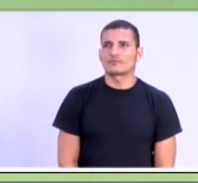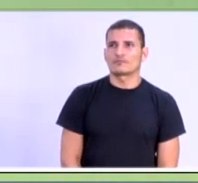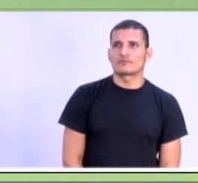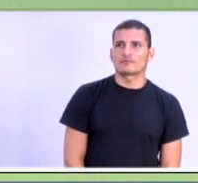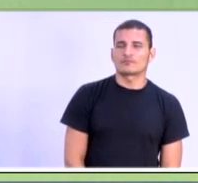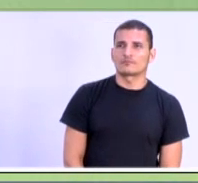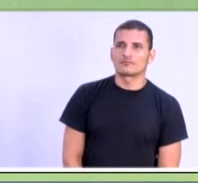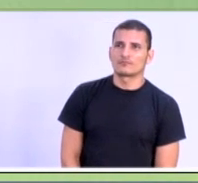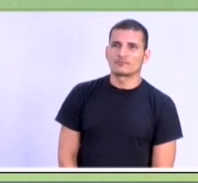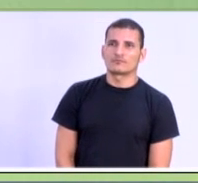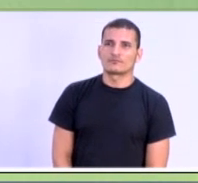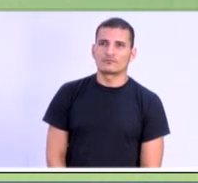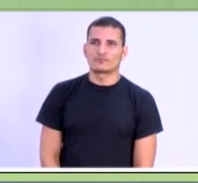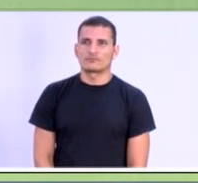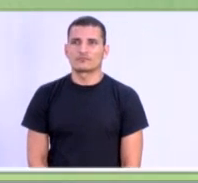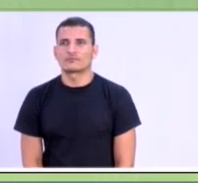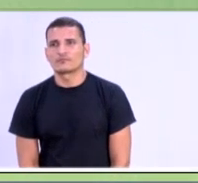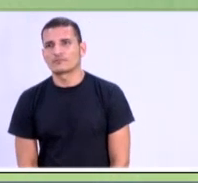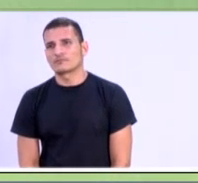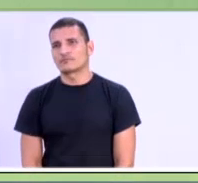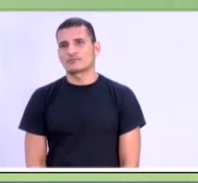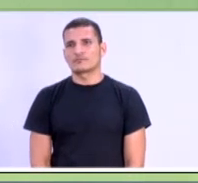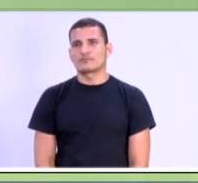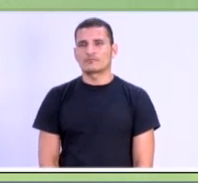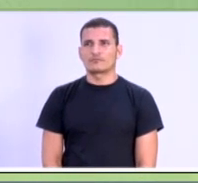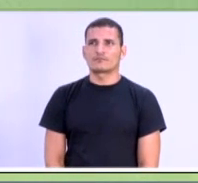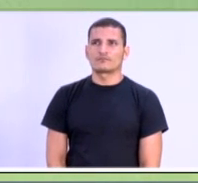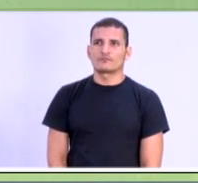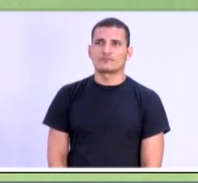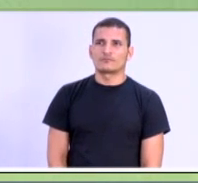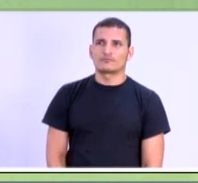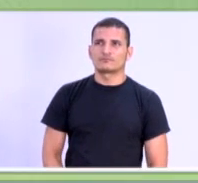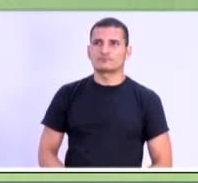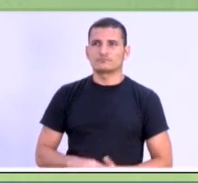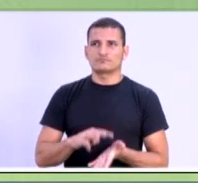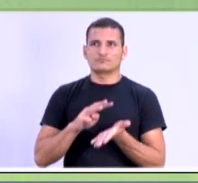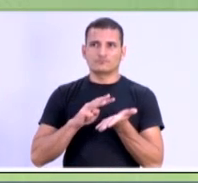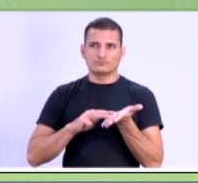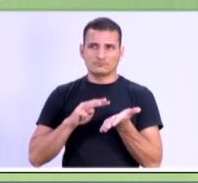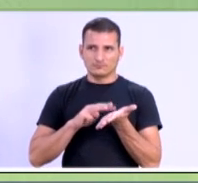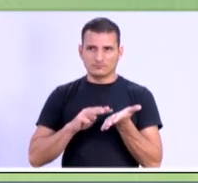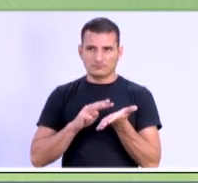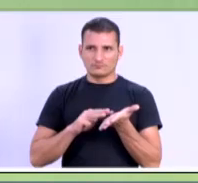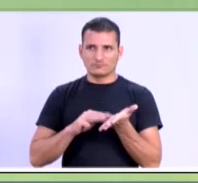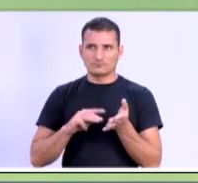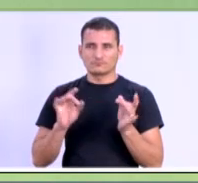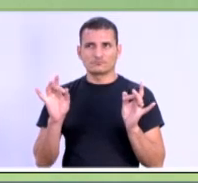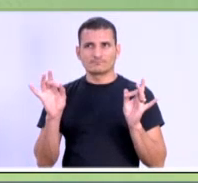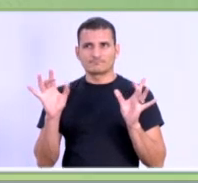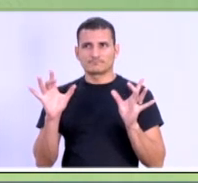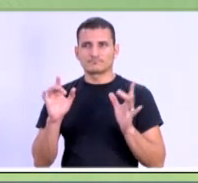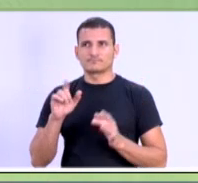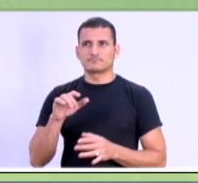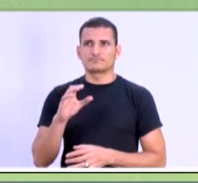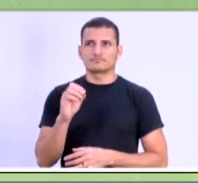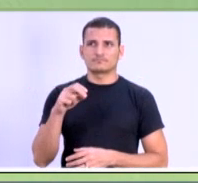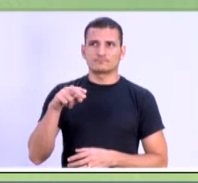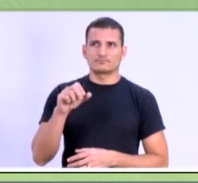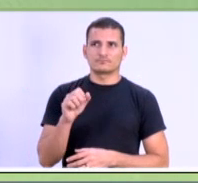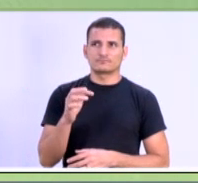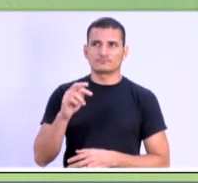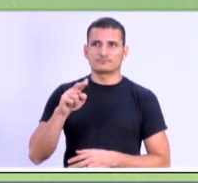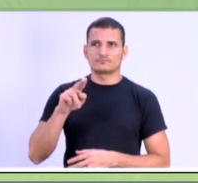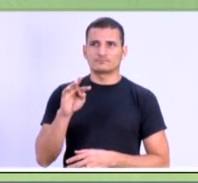Bem, logo após a definição dos métodos, vamos definir um método muito especial, tá, gente? Que são os construtores. Como falei,